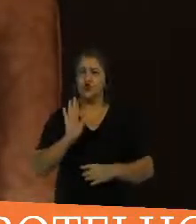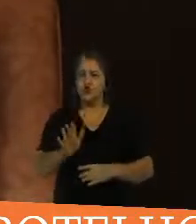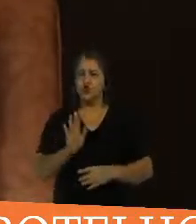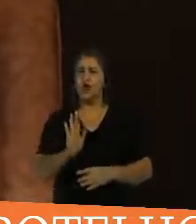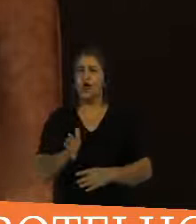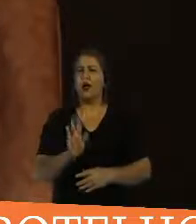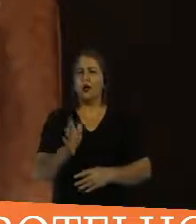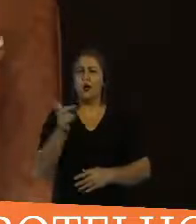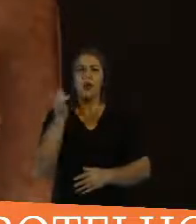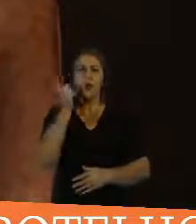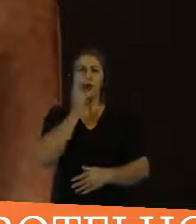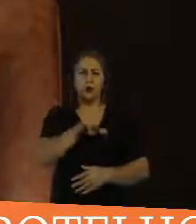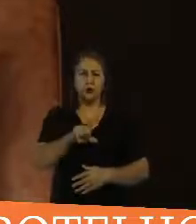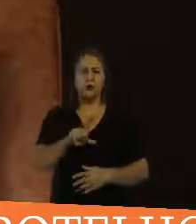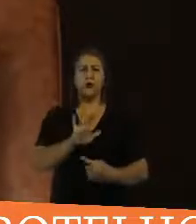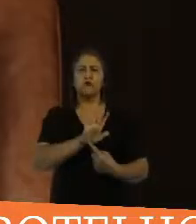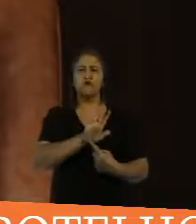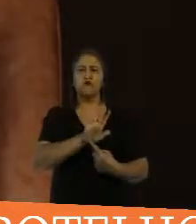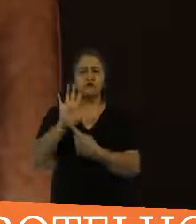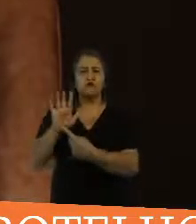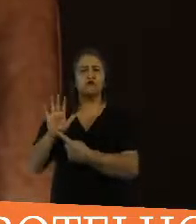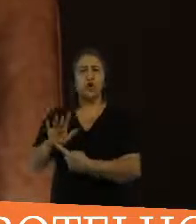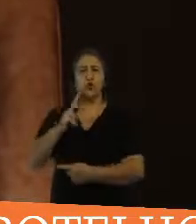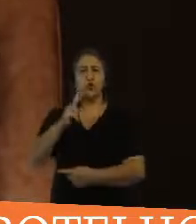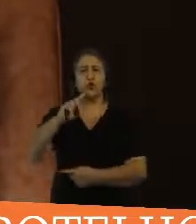né, nós nos apresentamos para